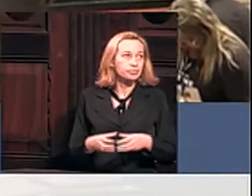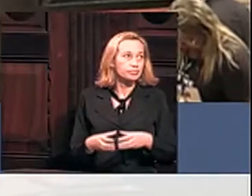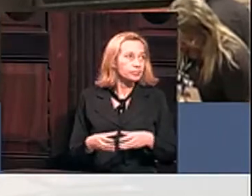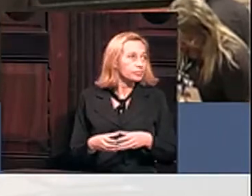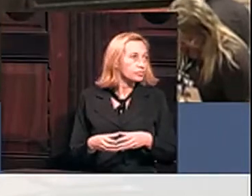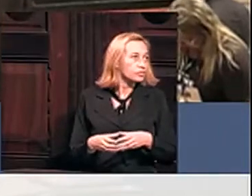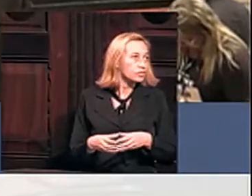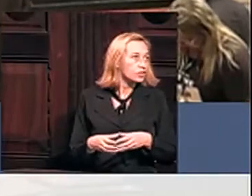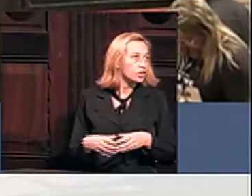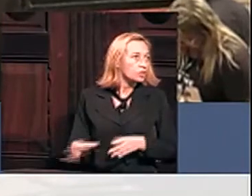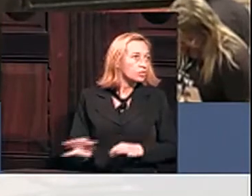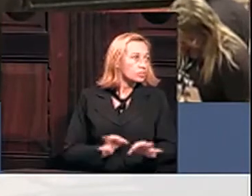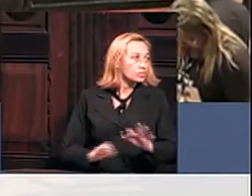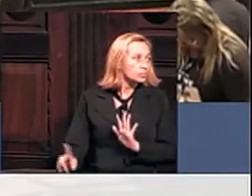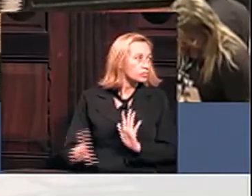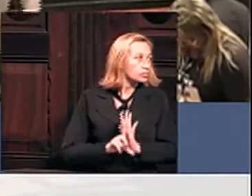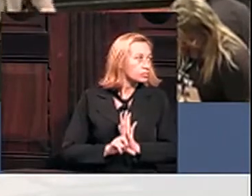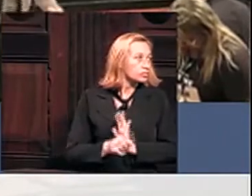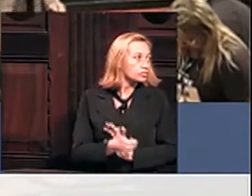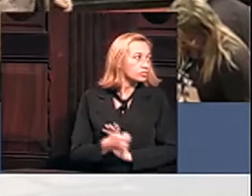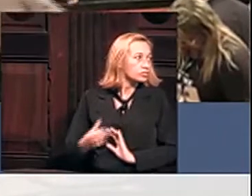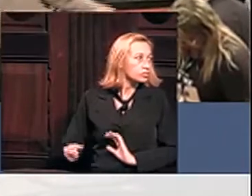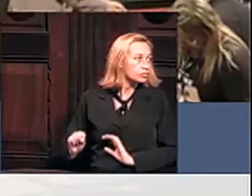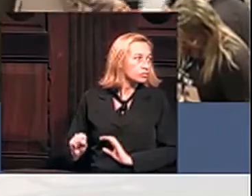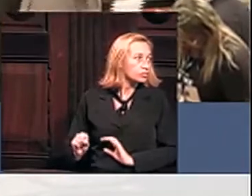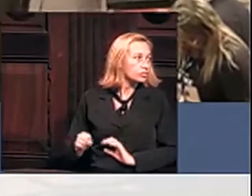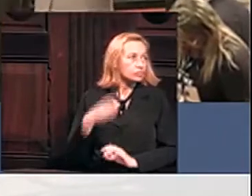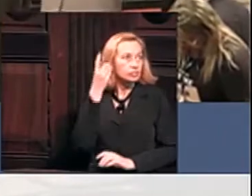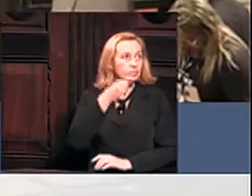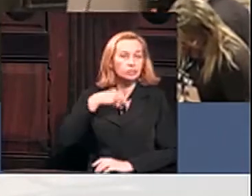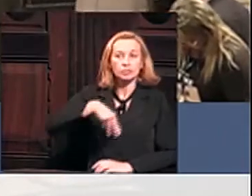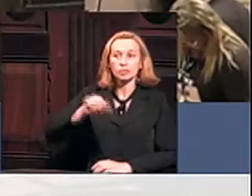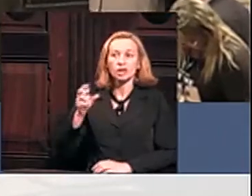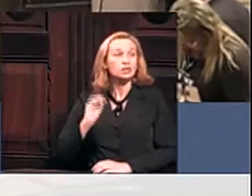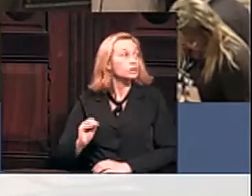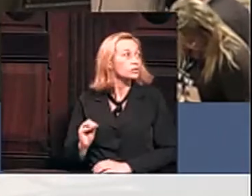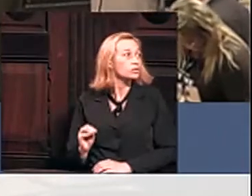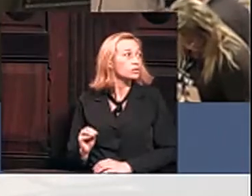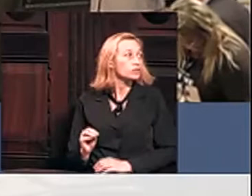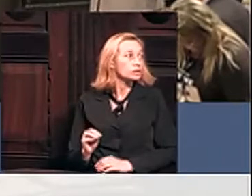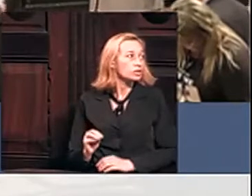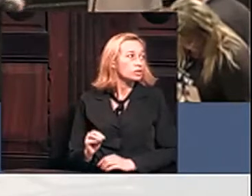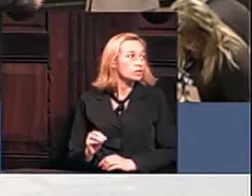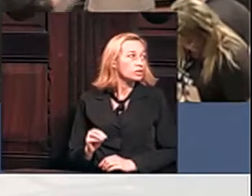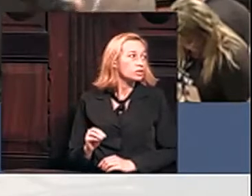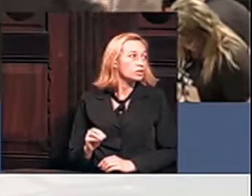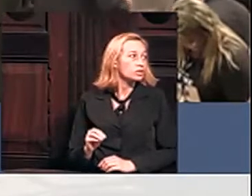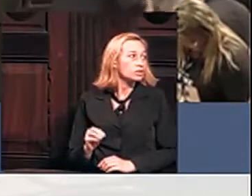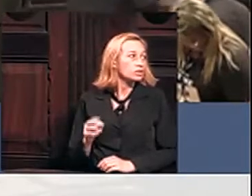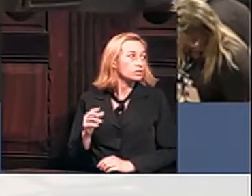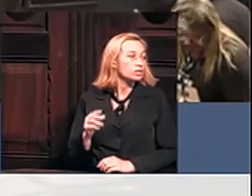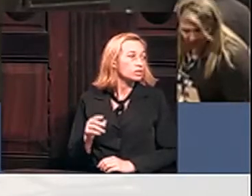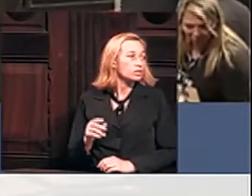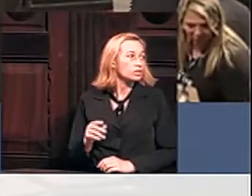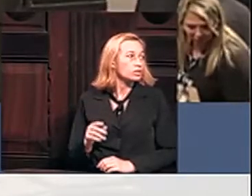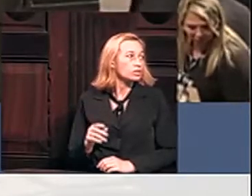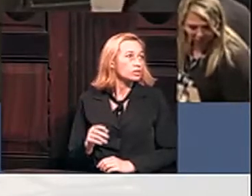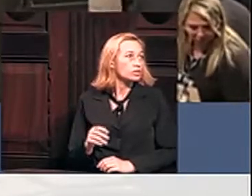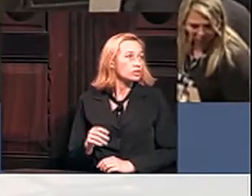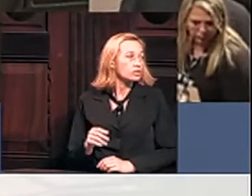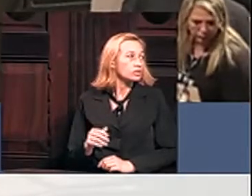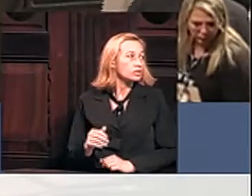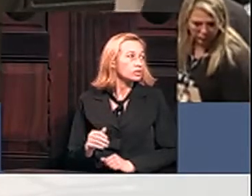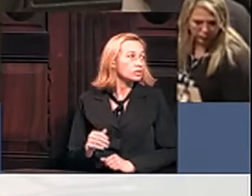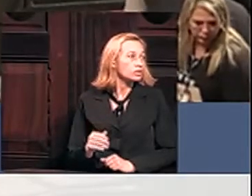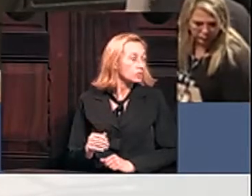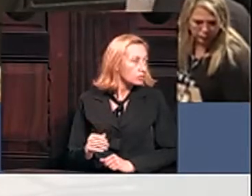autógrafo. Projeto de lei 4029 de 2018, da autoria da deputada Márcia Giovanni, que institui nova divisa da Vila do Pião entre os municípios de São José do Vale do Rio Preto, Teresópolis e Sumidouro.